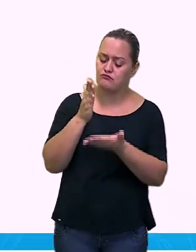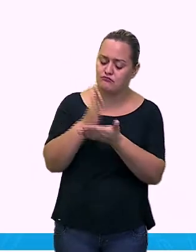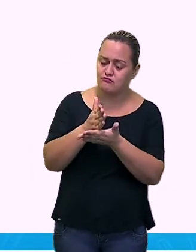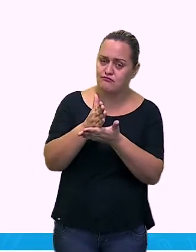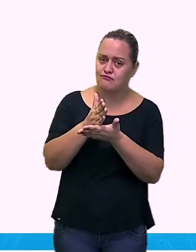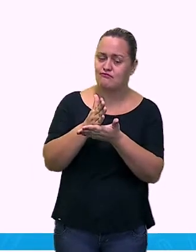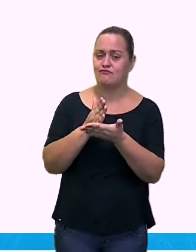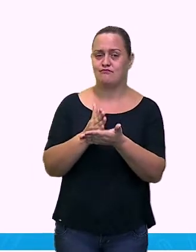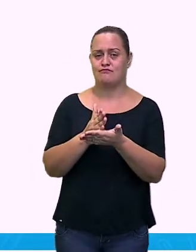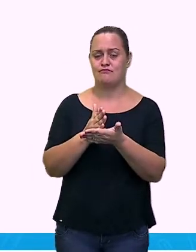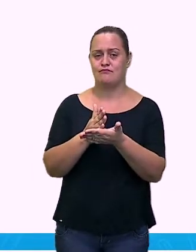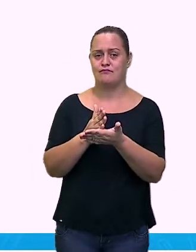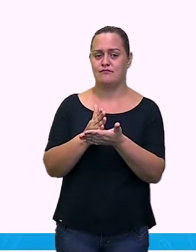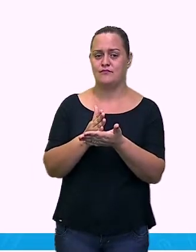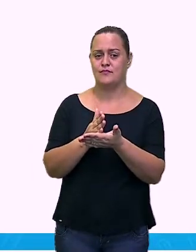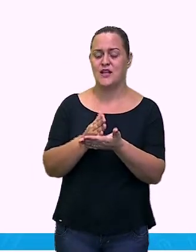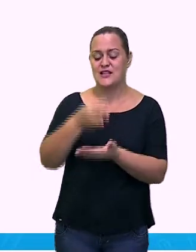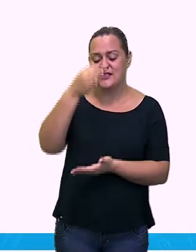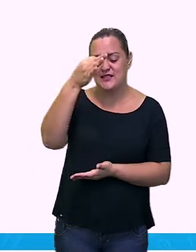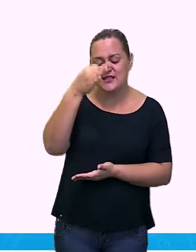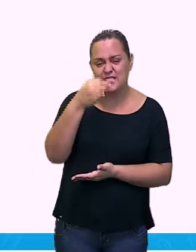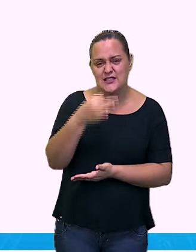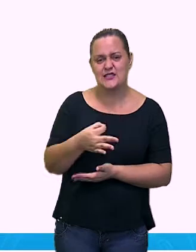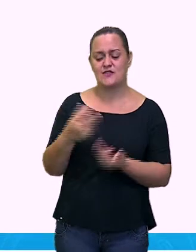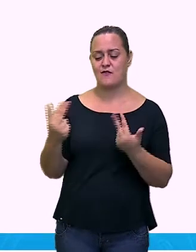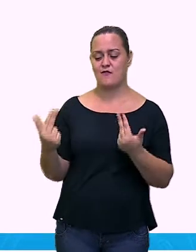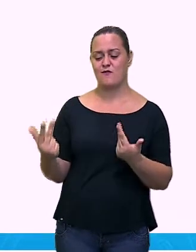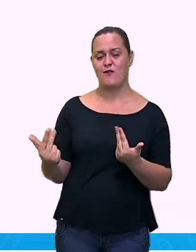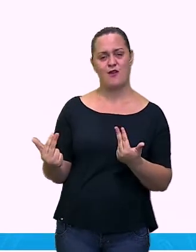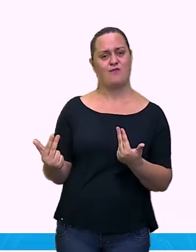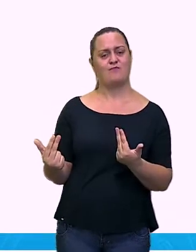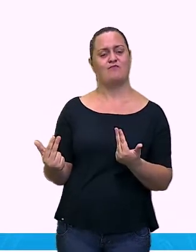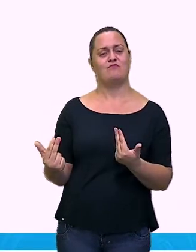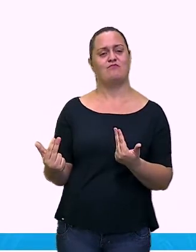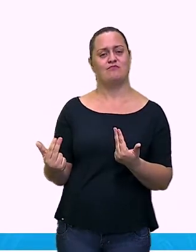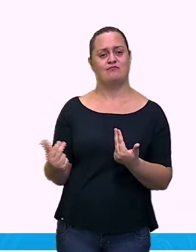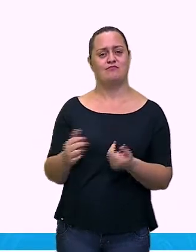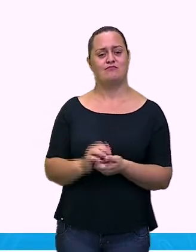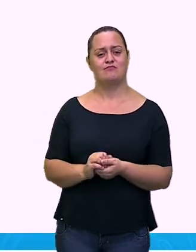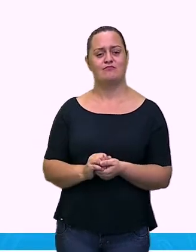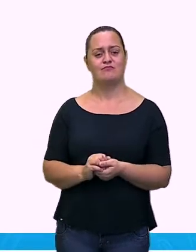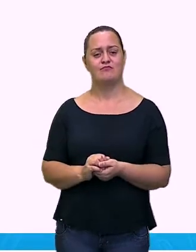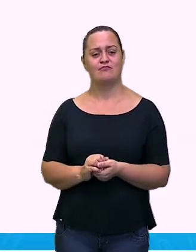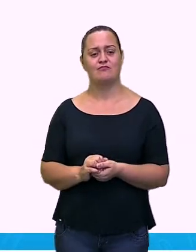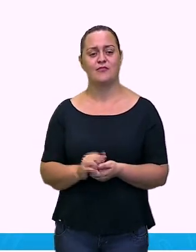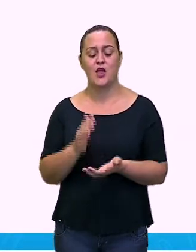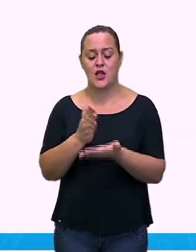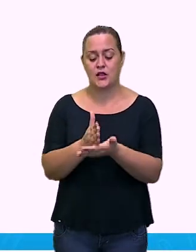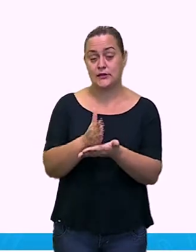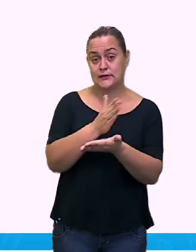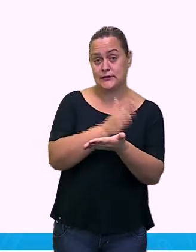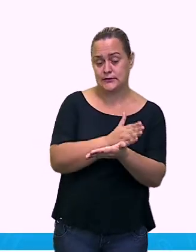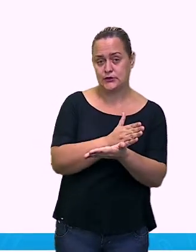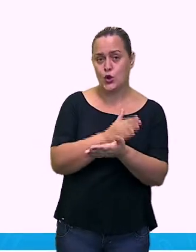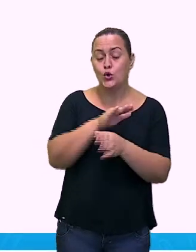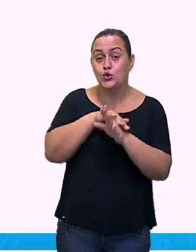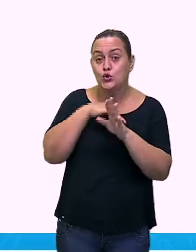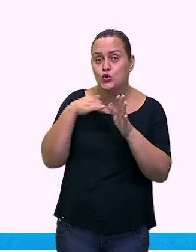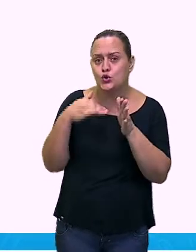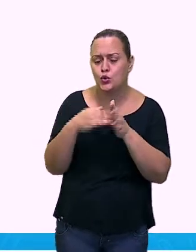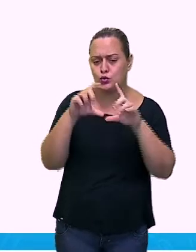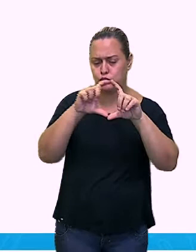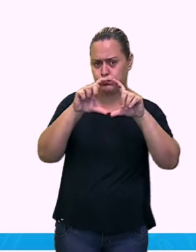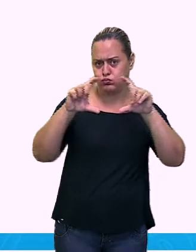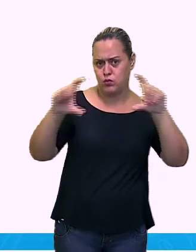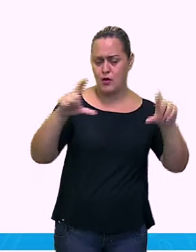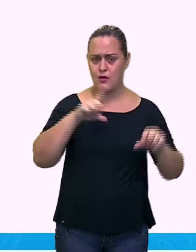exatamente do mesmo tamanho aqui eu sei que tinha a 12 pedacinhos